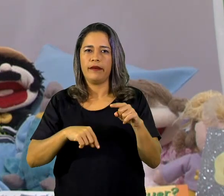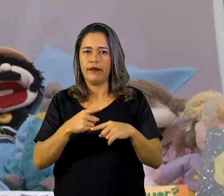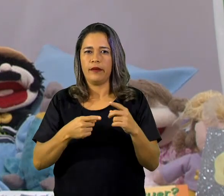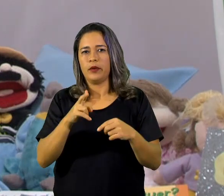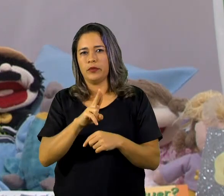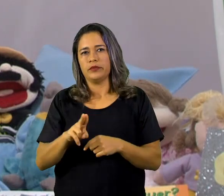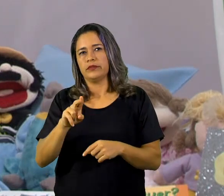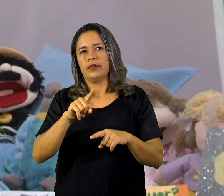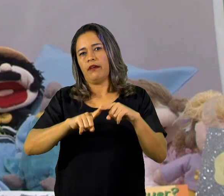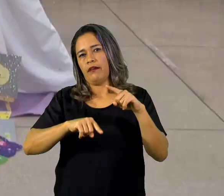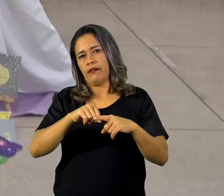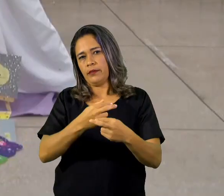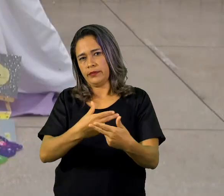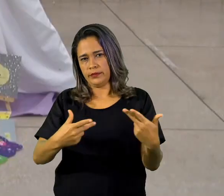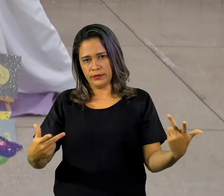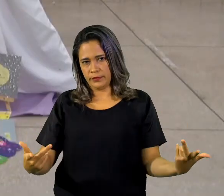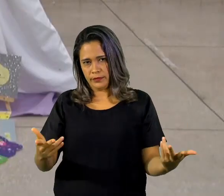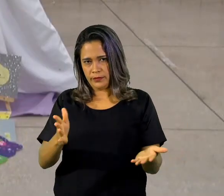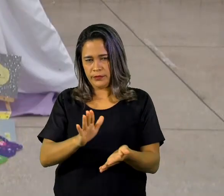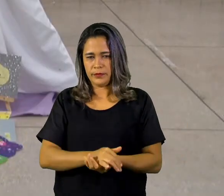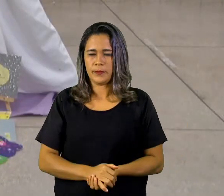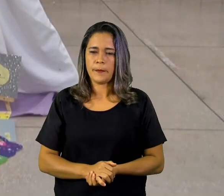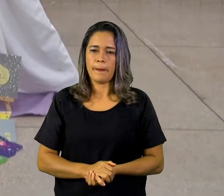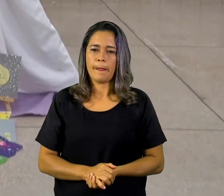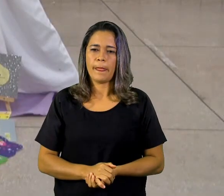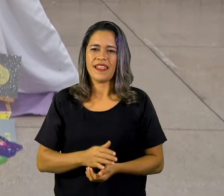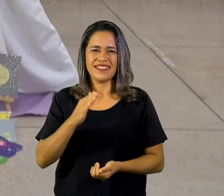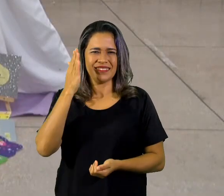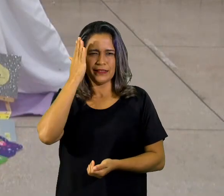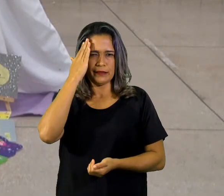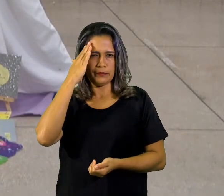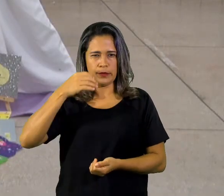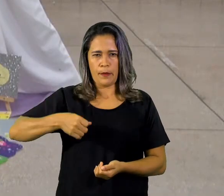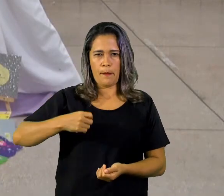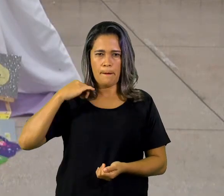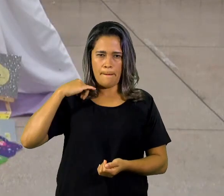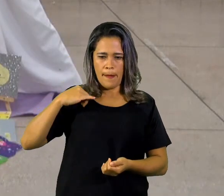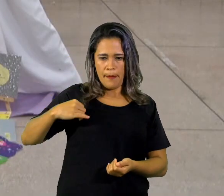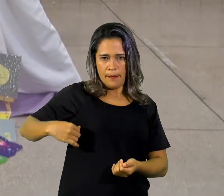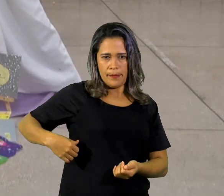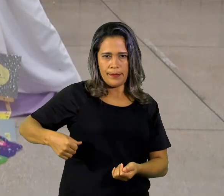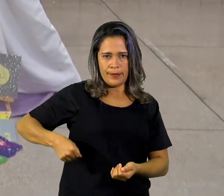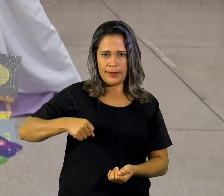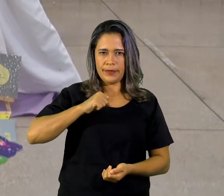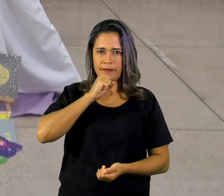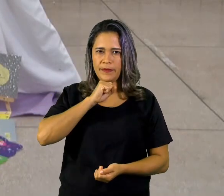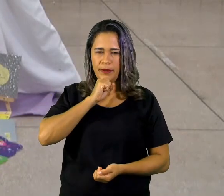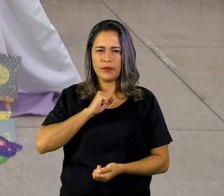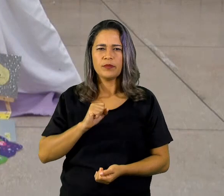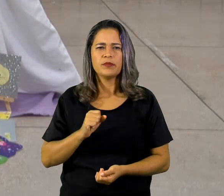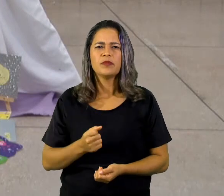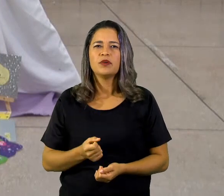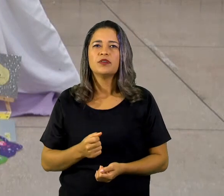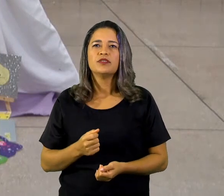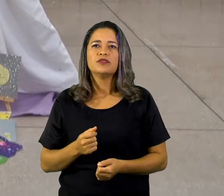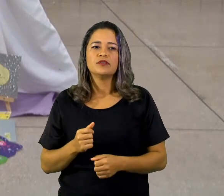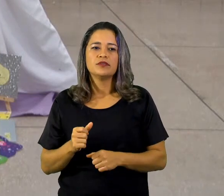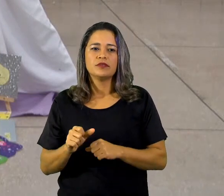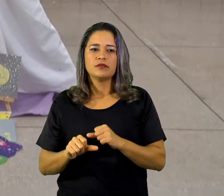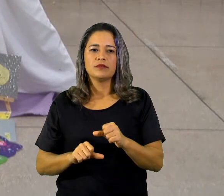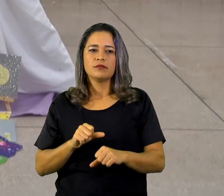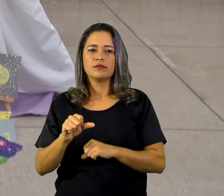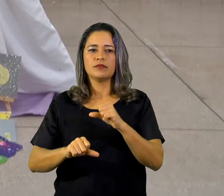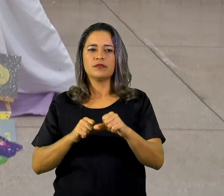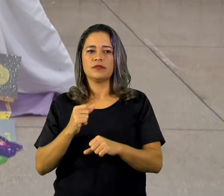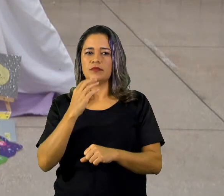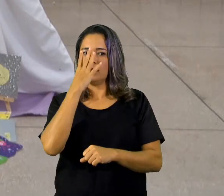história. Você sabia que uma bolsa velha pode virar um lobo? E dentro dessa bolsa pode entrar